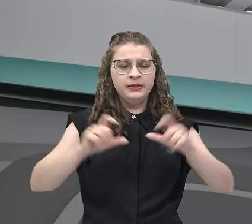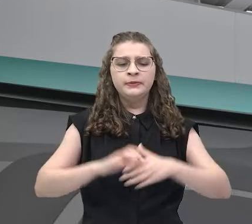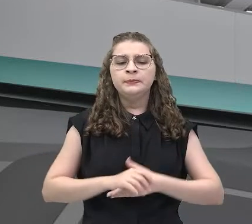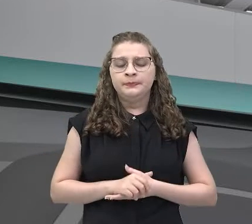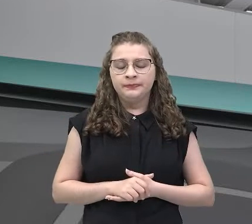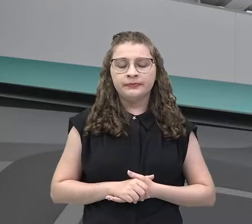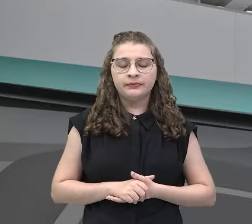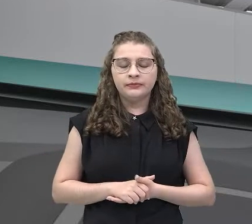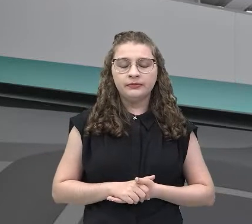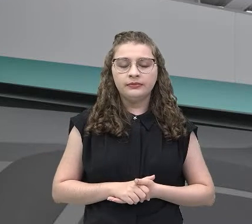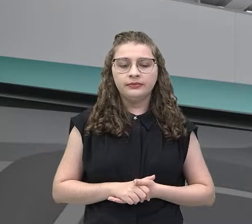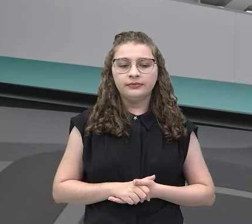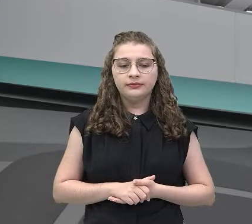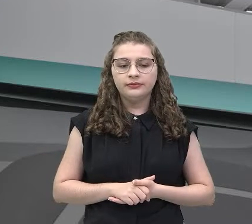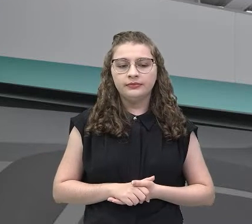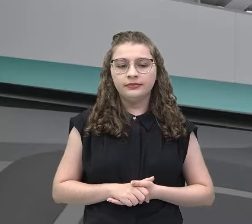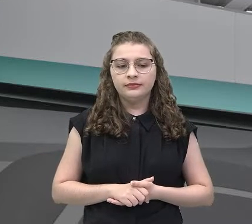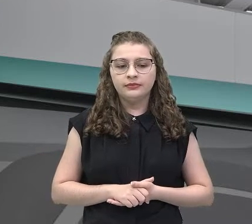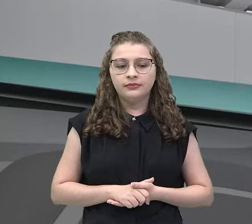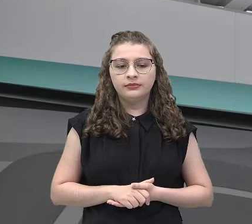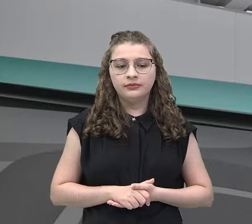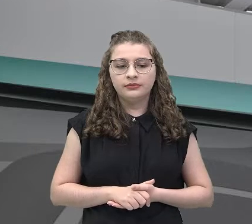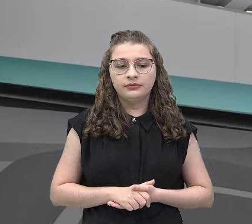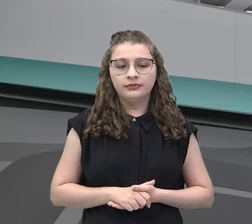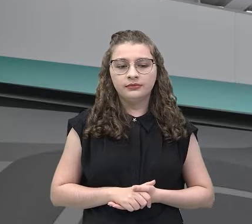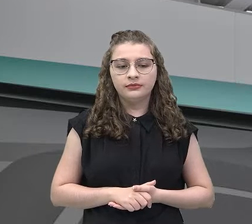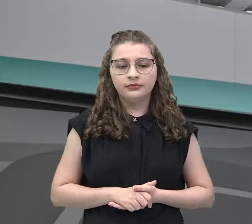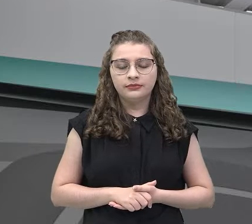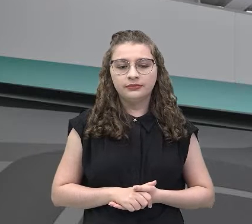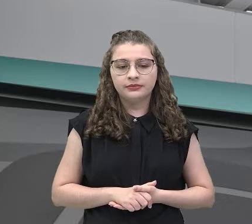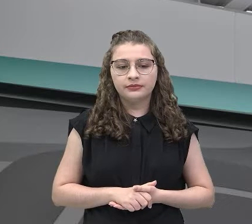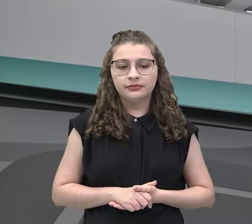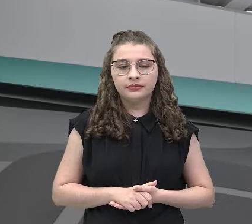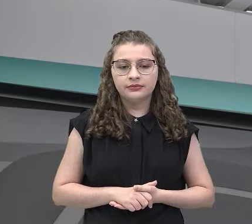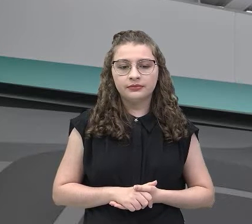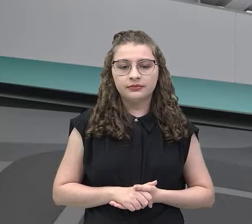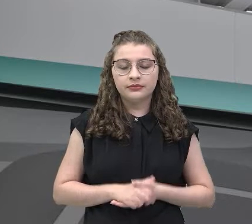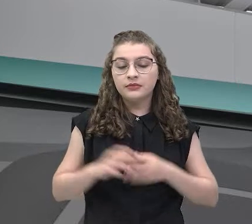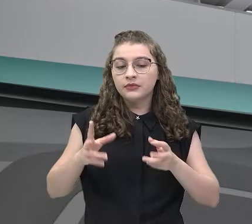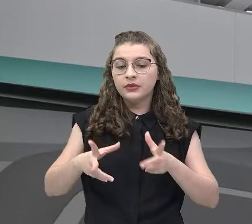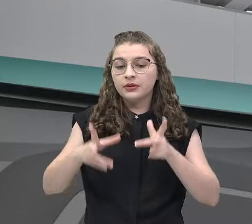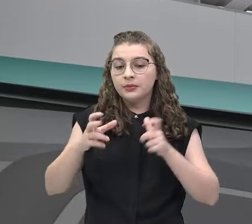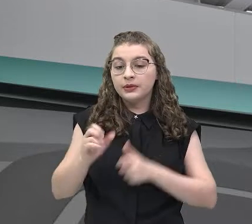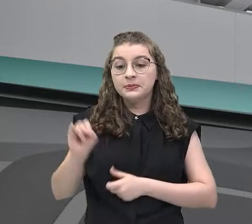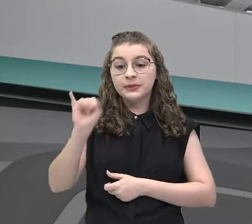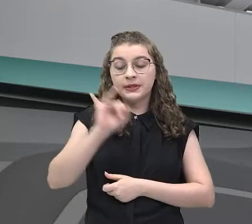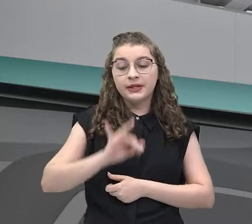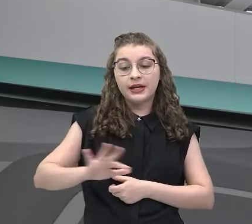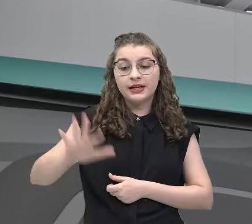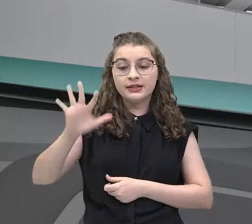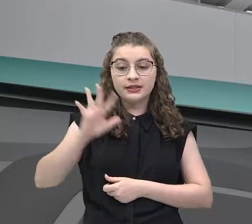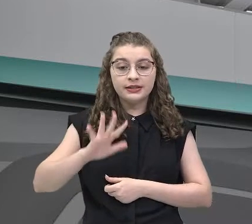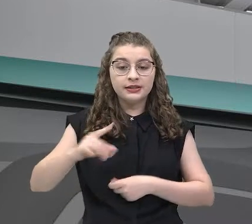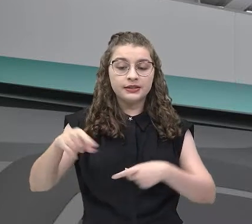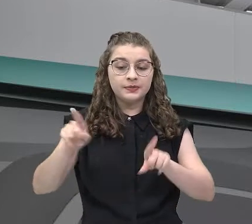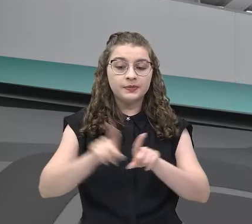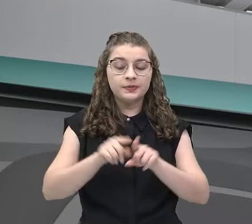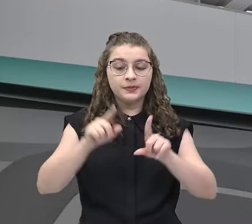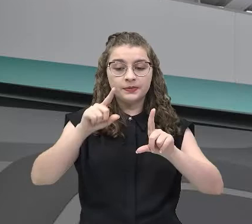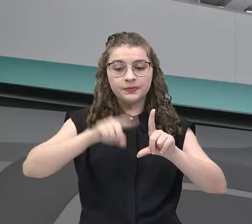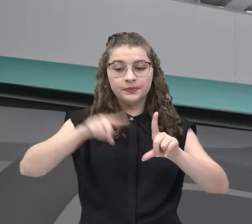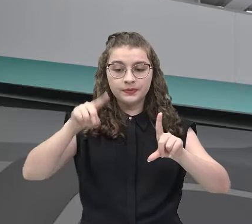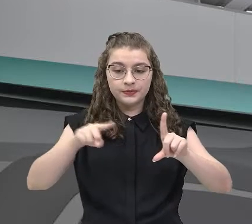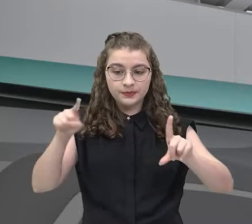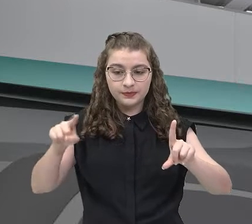parágrafo. Continuando, o que nós temos aí do nosso passo a passo? Observar as ilustrações, certo? E